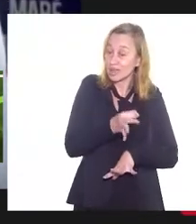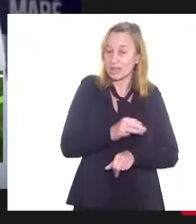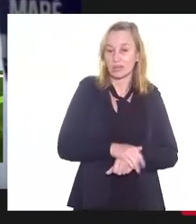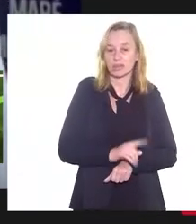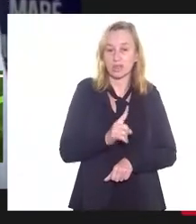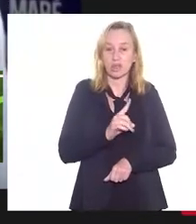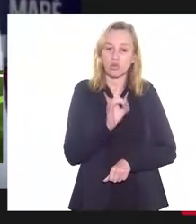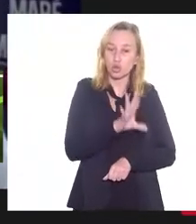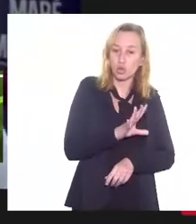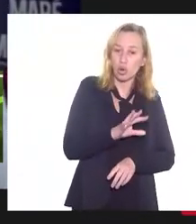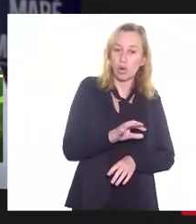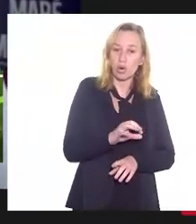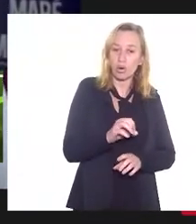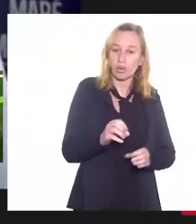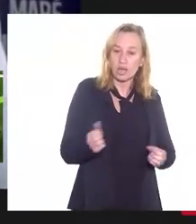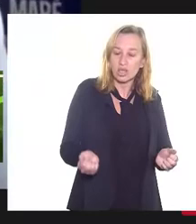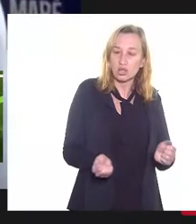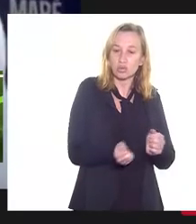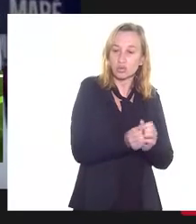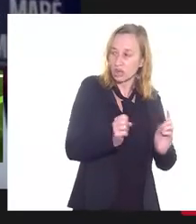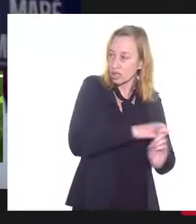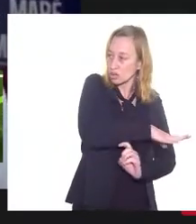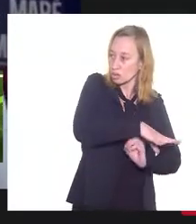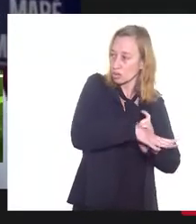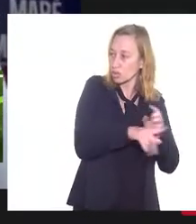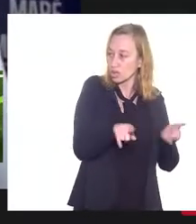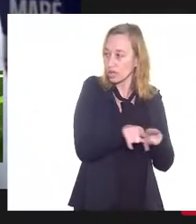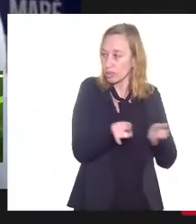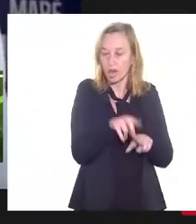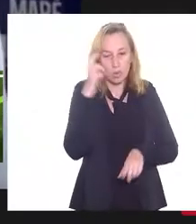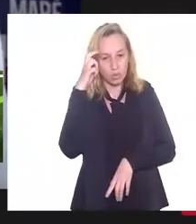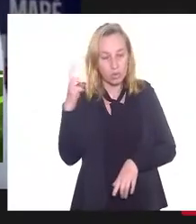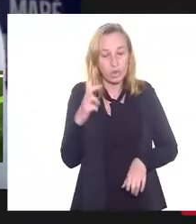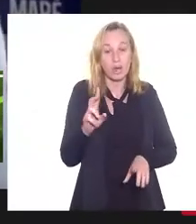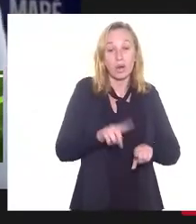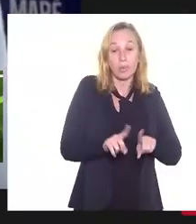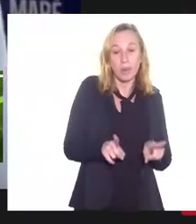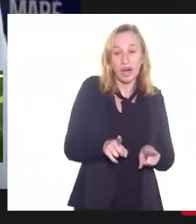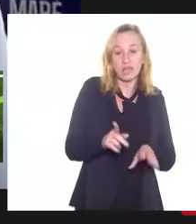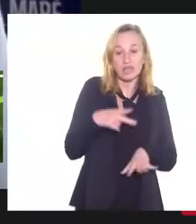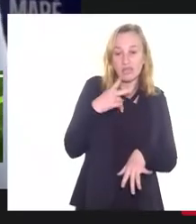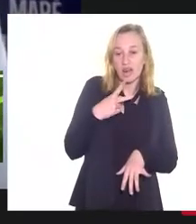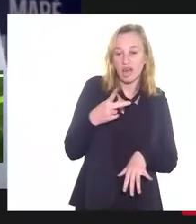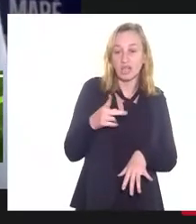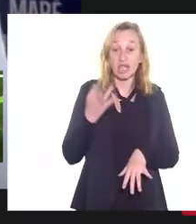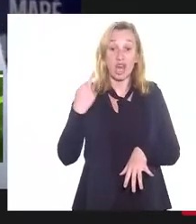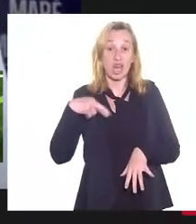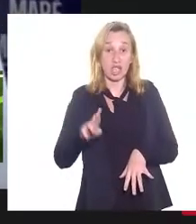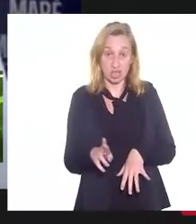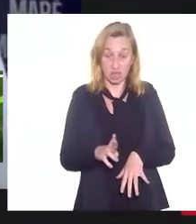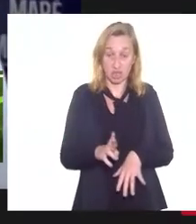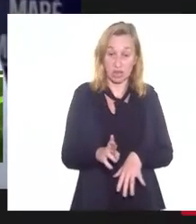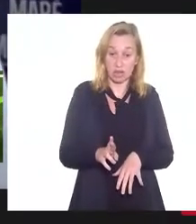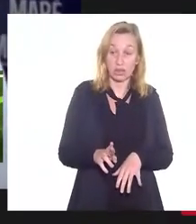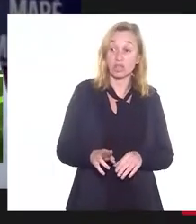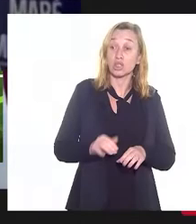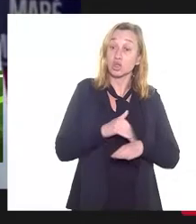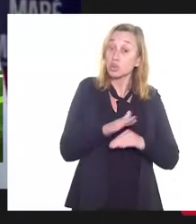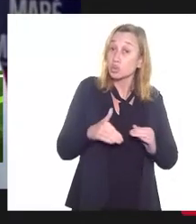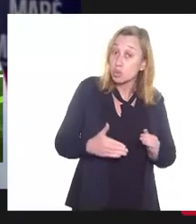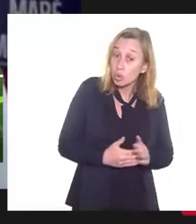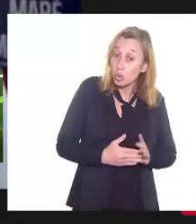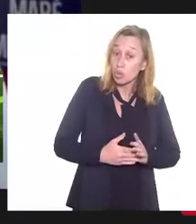só para a sociabilidade, não só para a cultura, mas para a religiosidade daqueles e daquelas